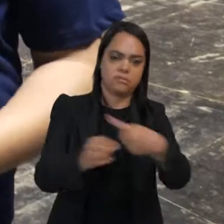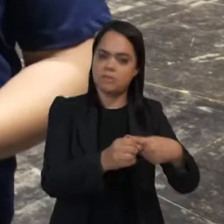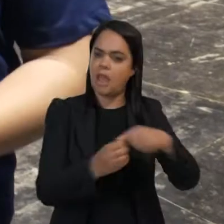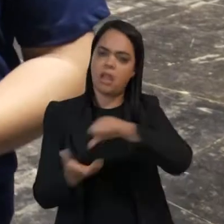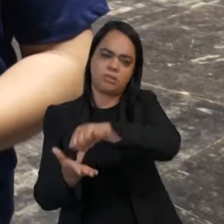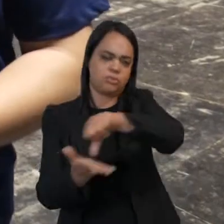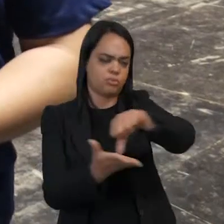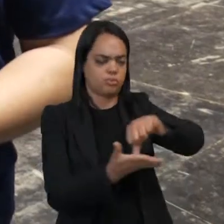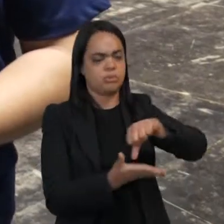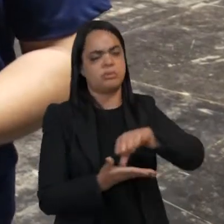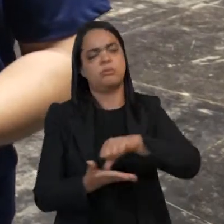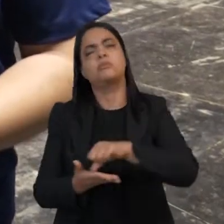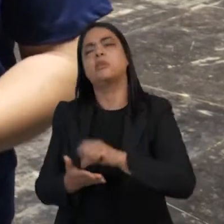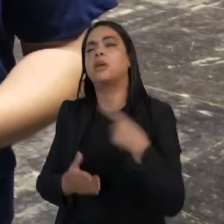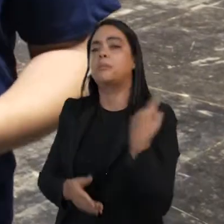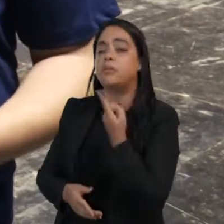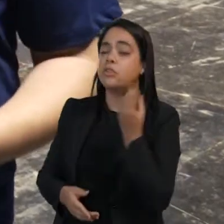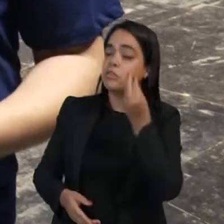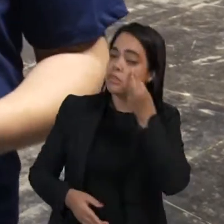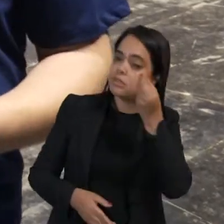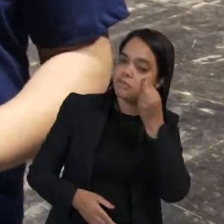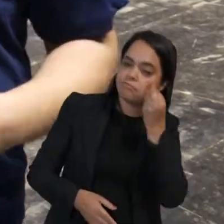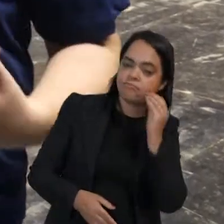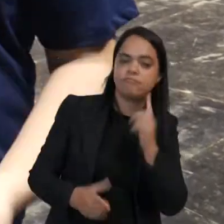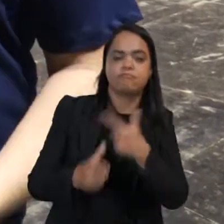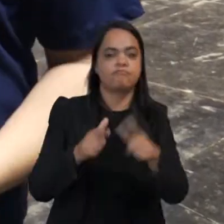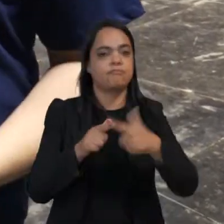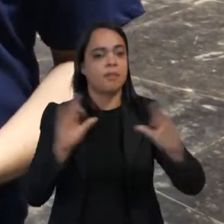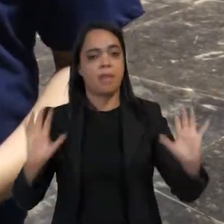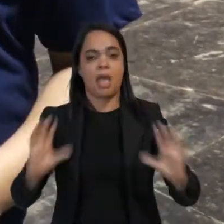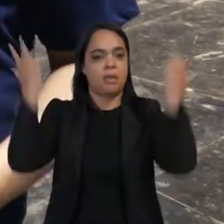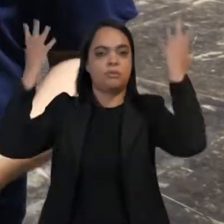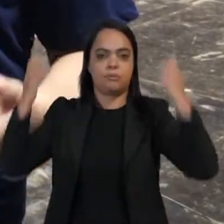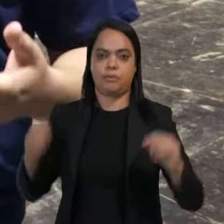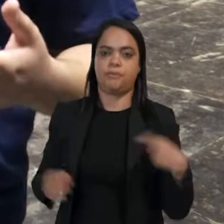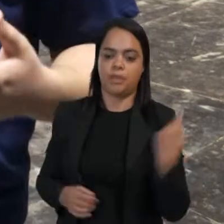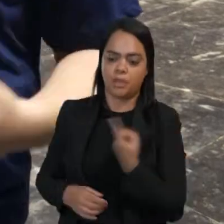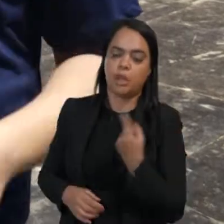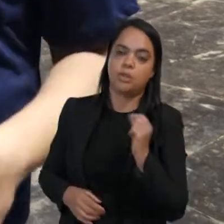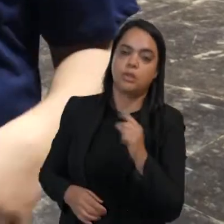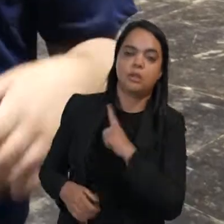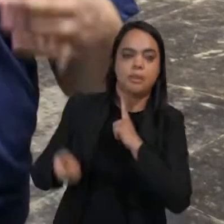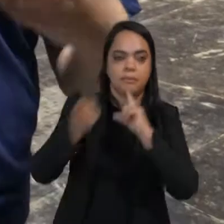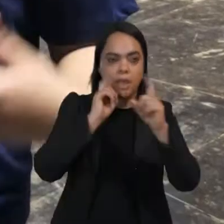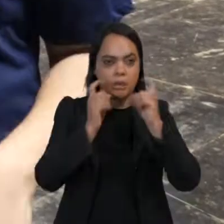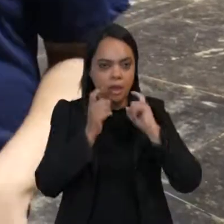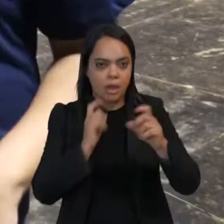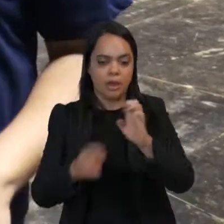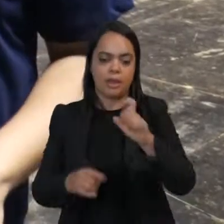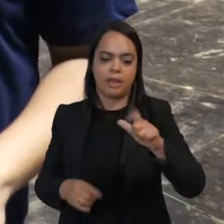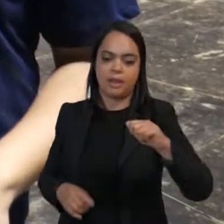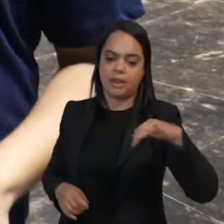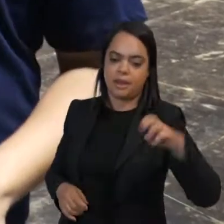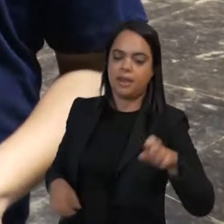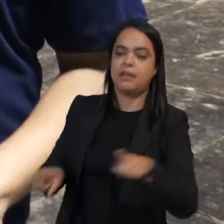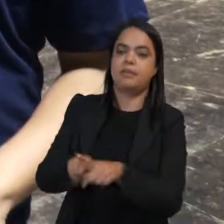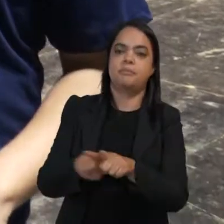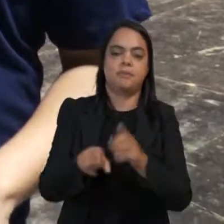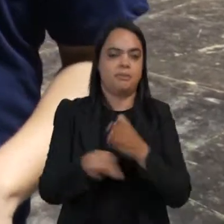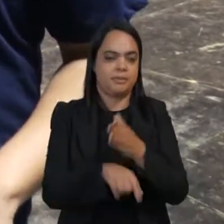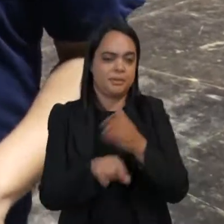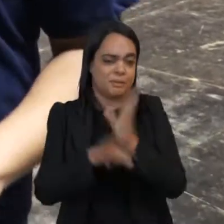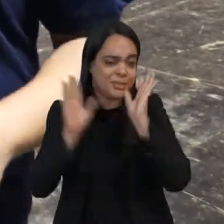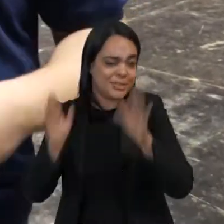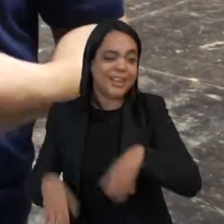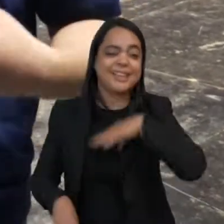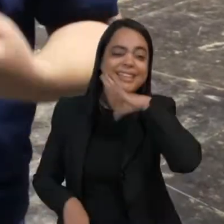de todos os campus, para a gente tentar solucionar esses problemas deles. Então a gente tem muita reunião junto com a Elaine. Ela já está cansada